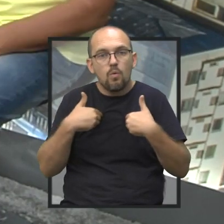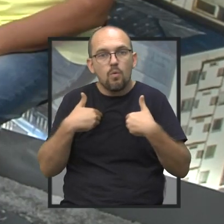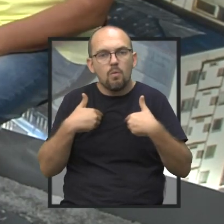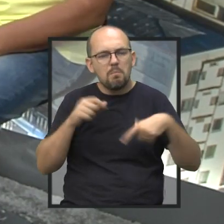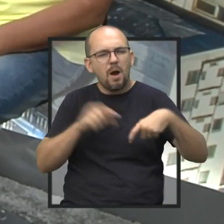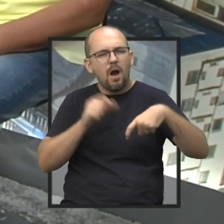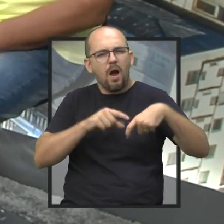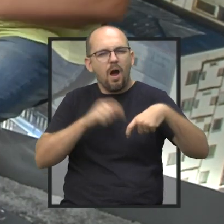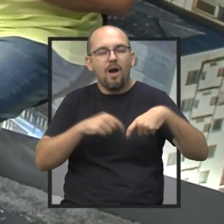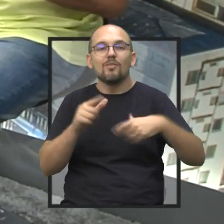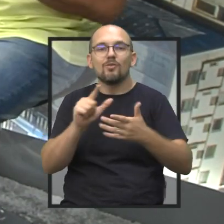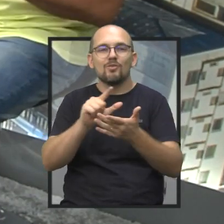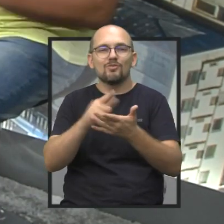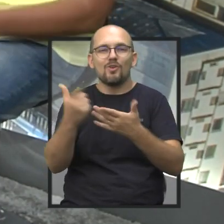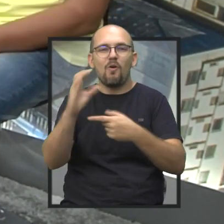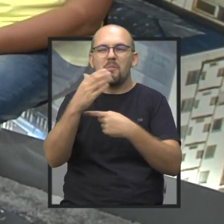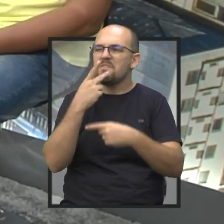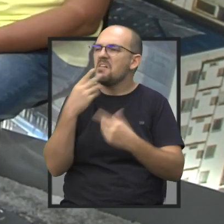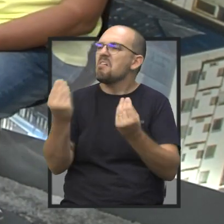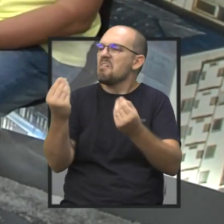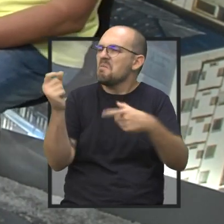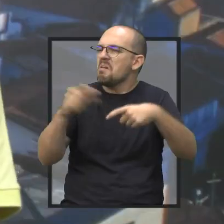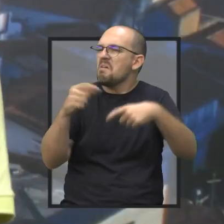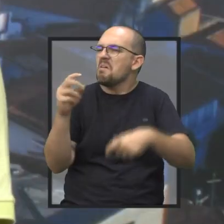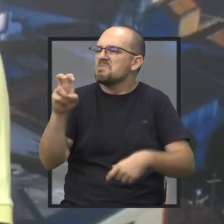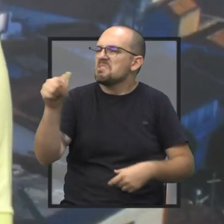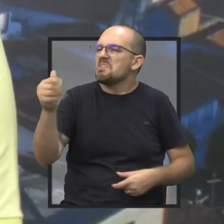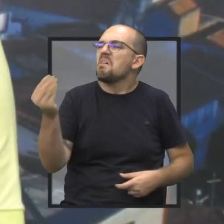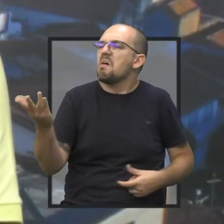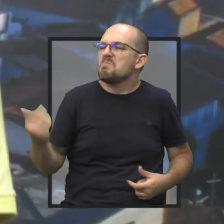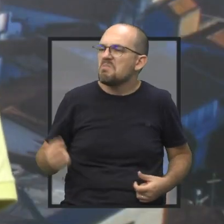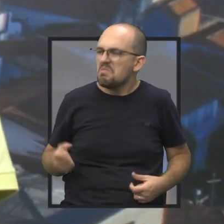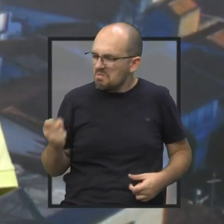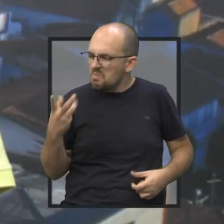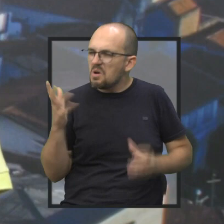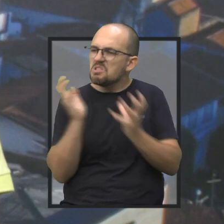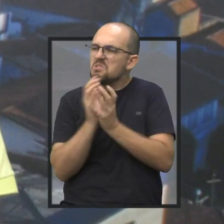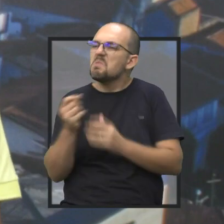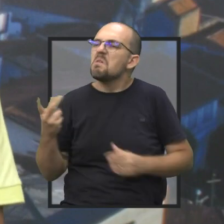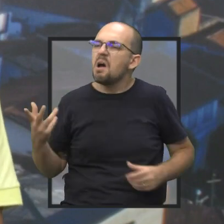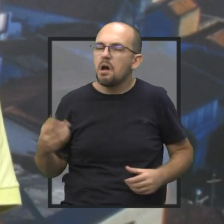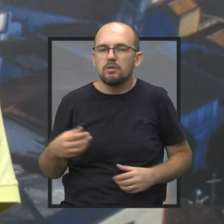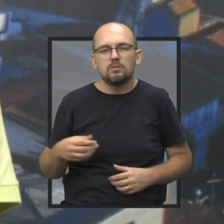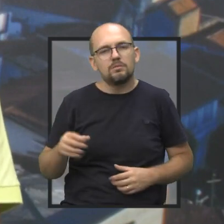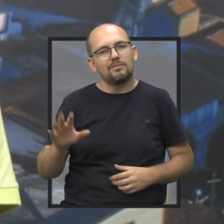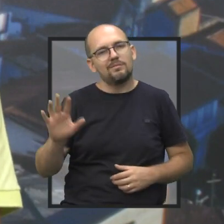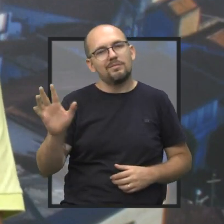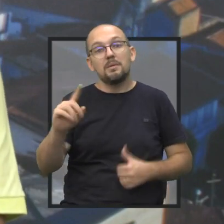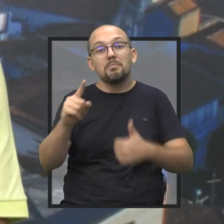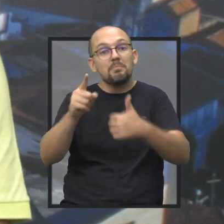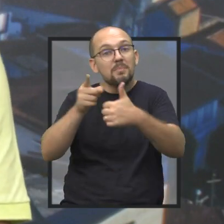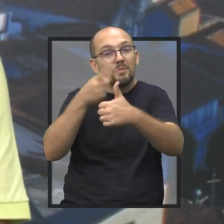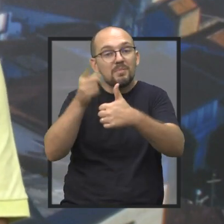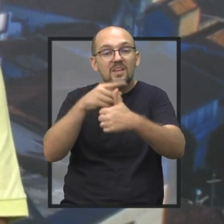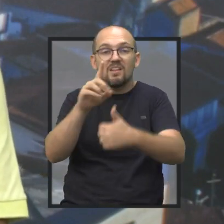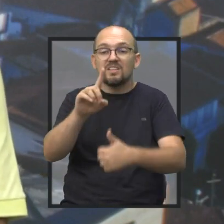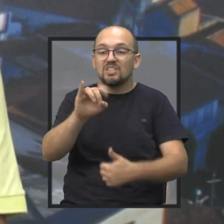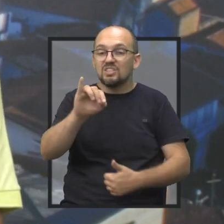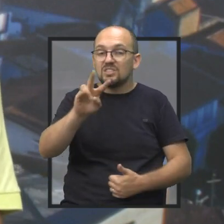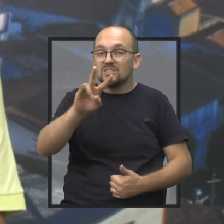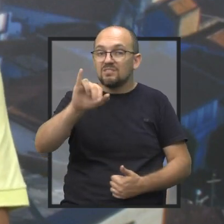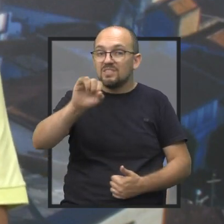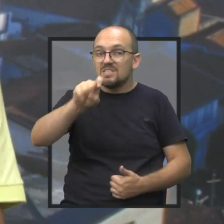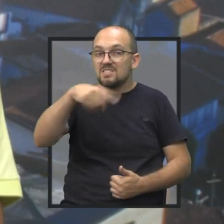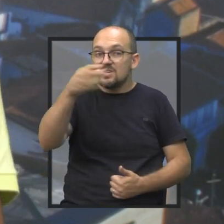Artilheiro, o comércio colocou. Aí o nego fica, mas como que você fez? Quantos times tinha? Era a primeira divisão, era 14 times, jogou